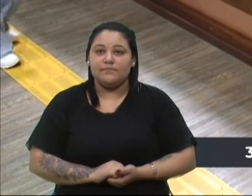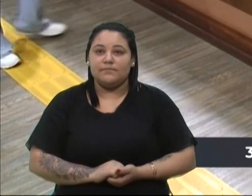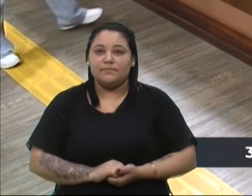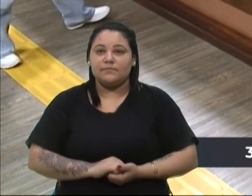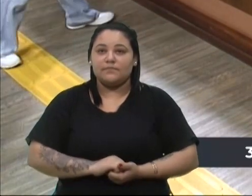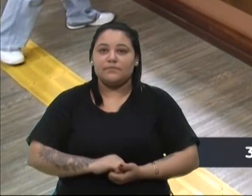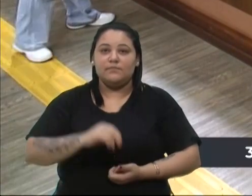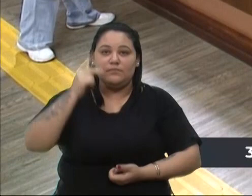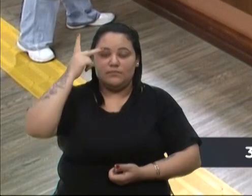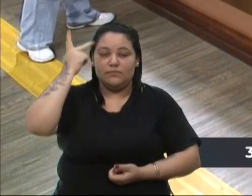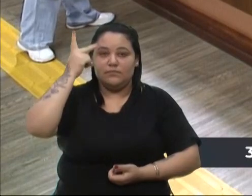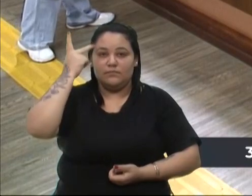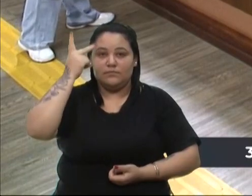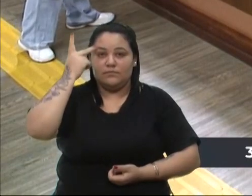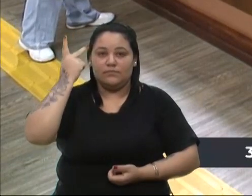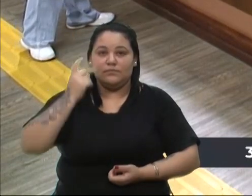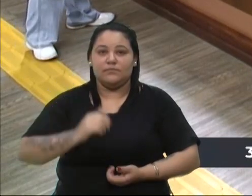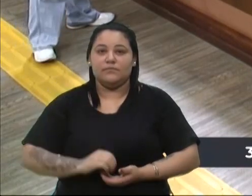Velocino Ex.